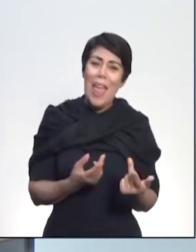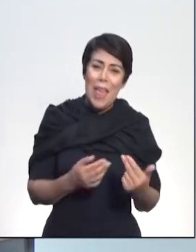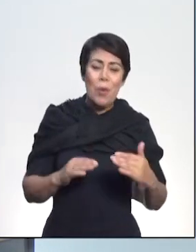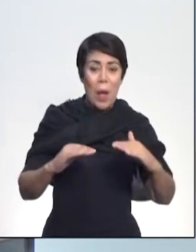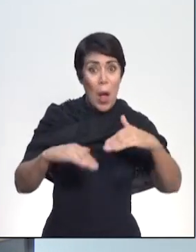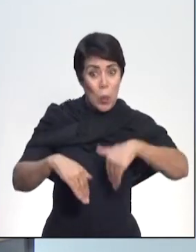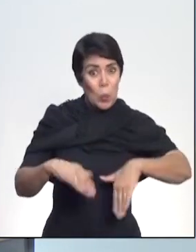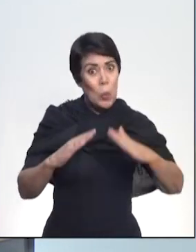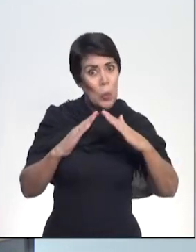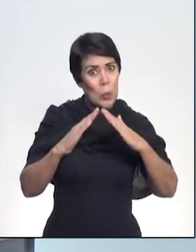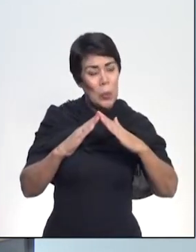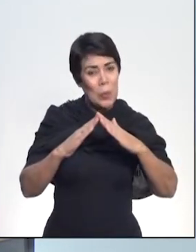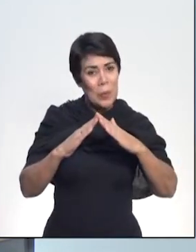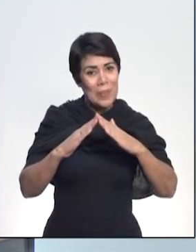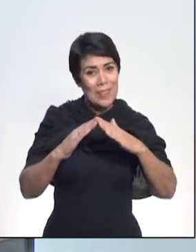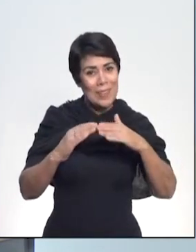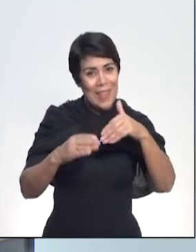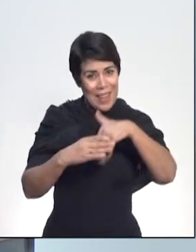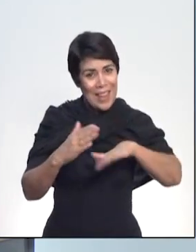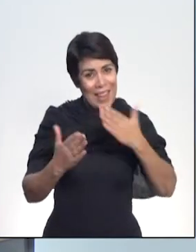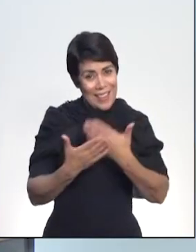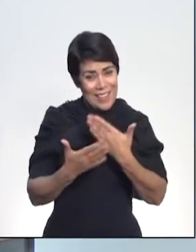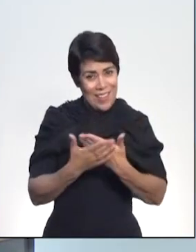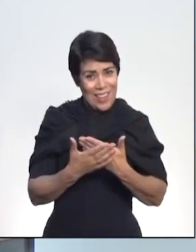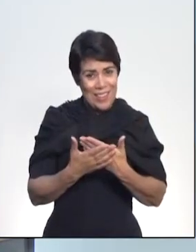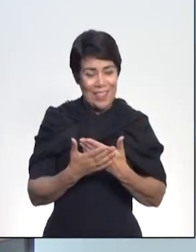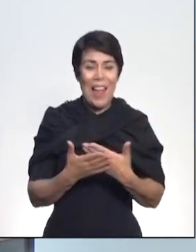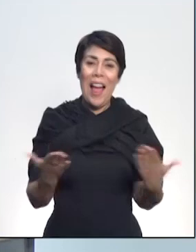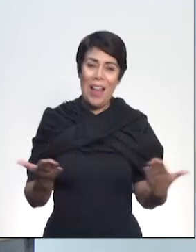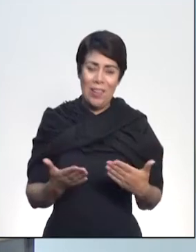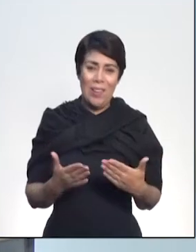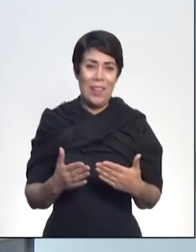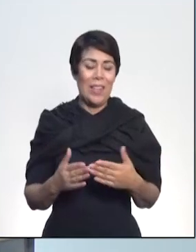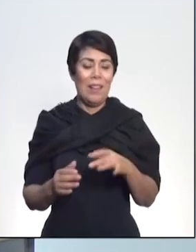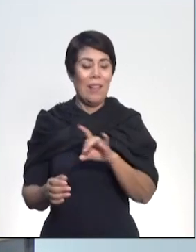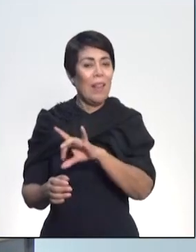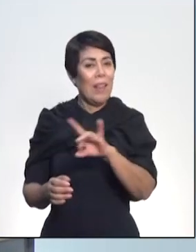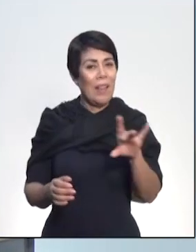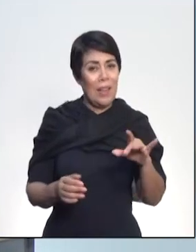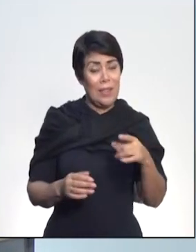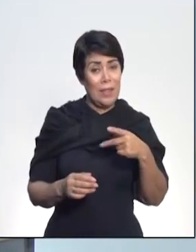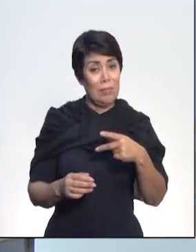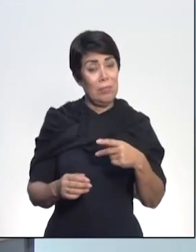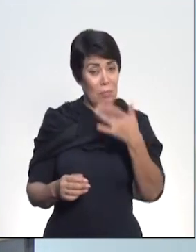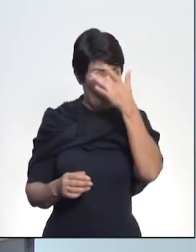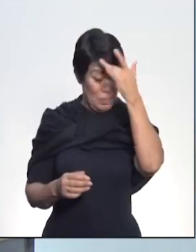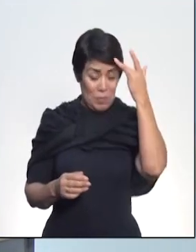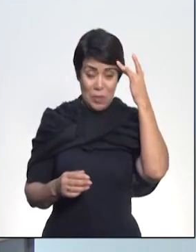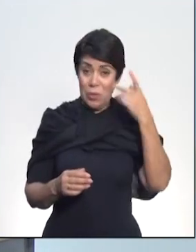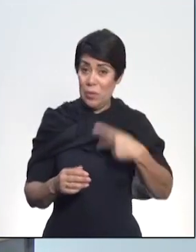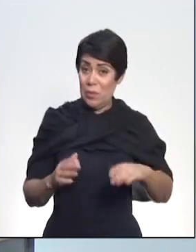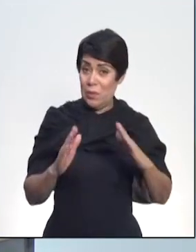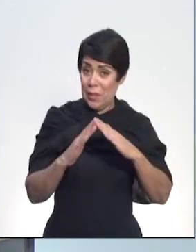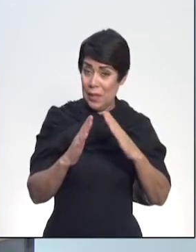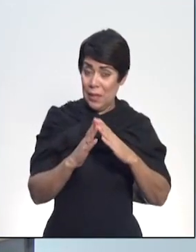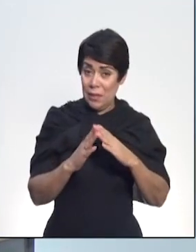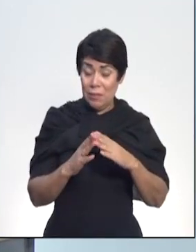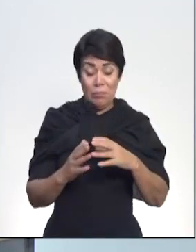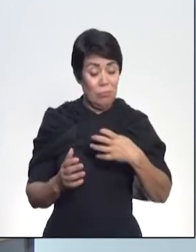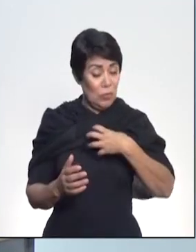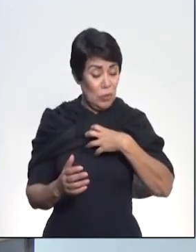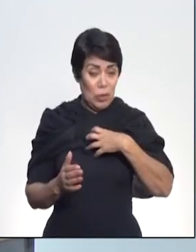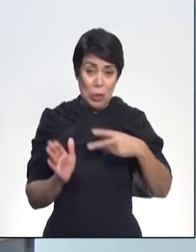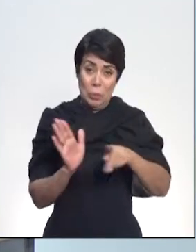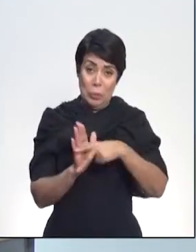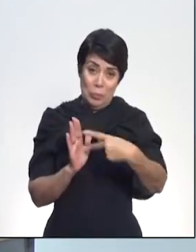gente está estudando em casa que a gente precisa seguir aquela padronização de que todos devem seguir o mesmo método.